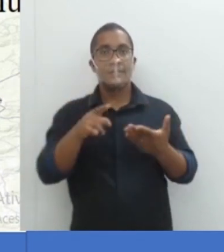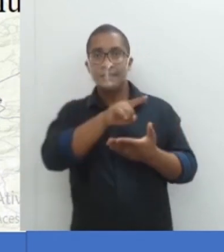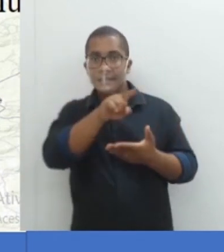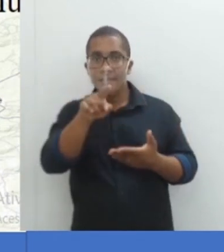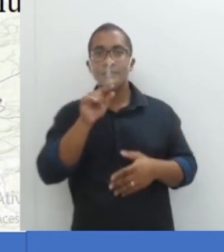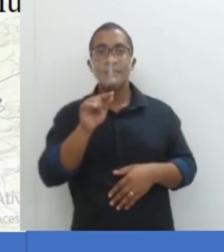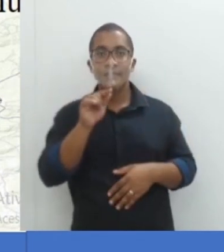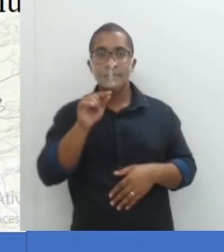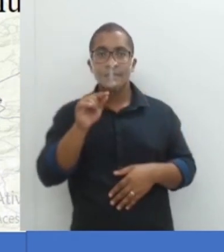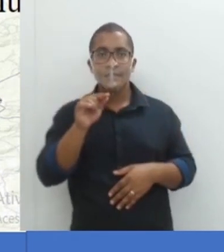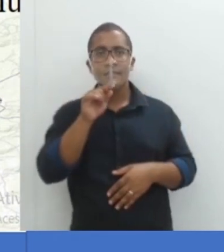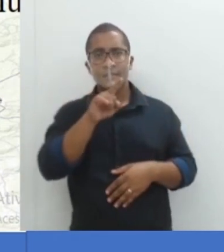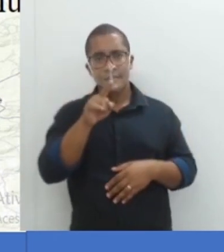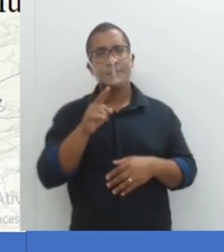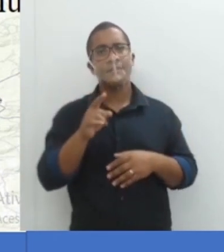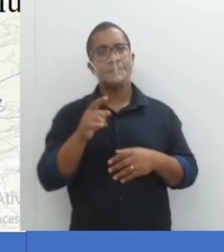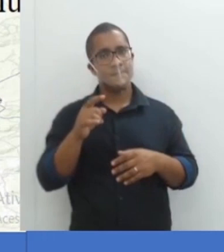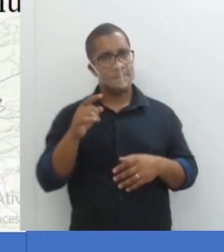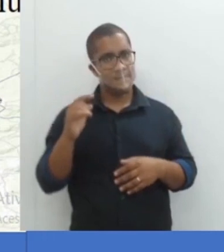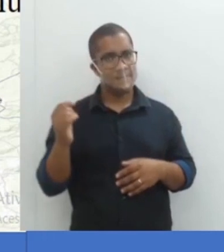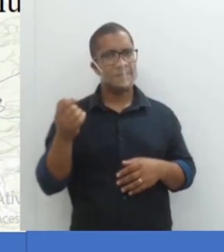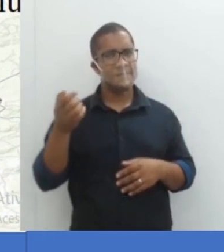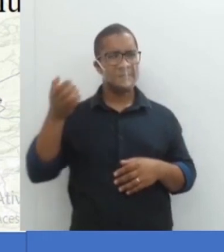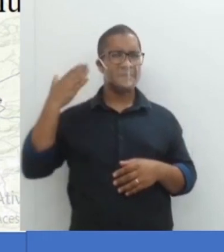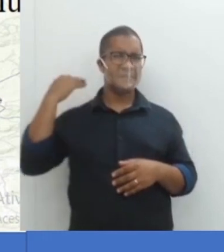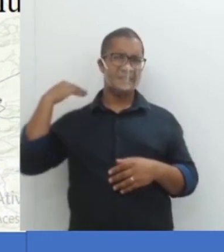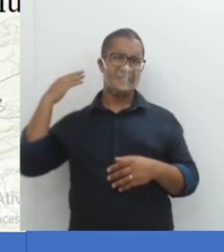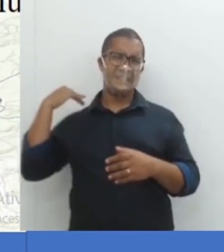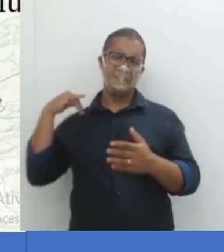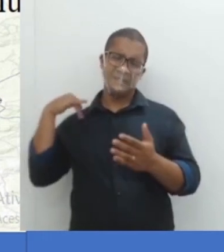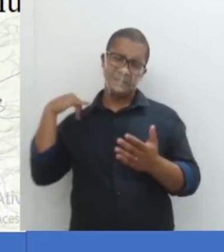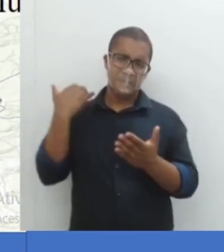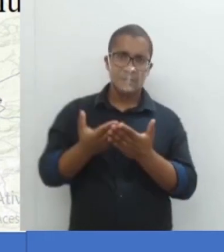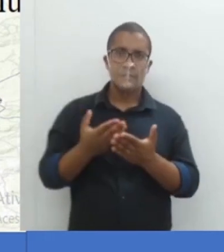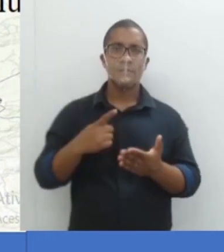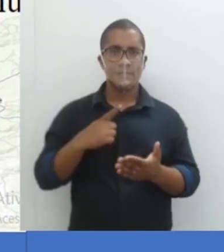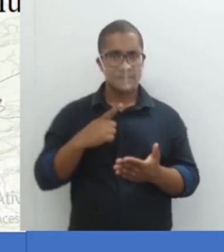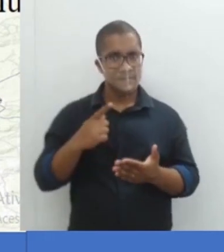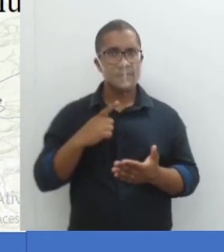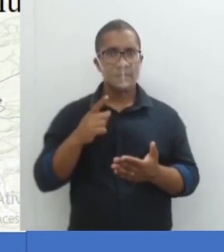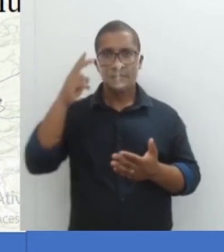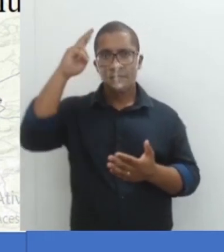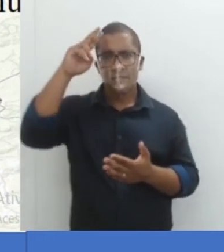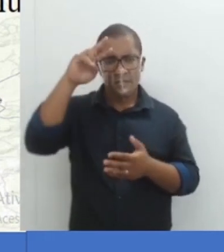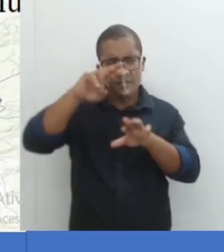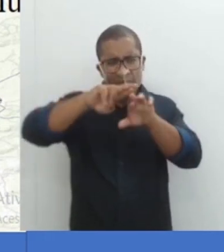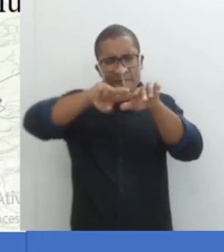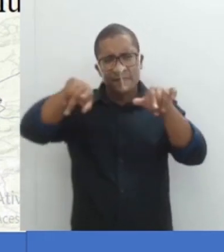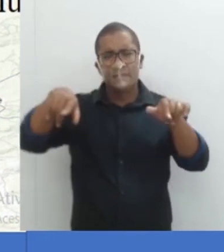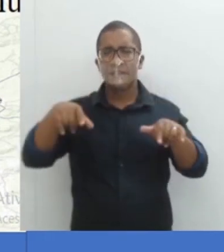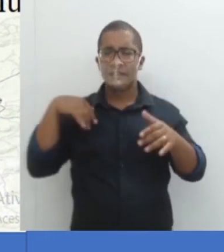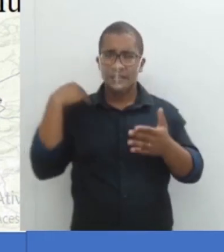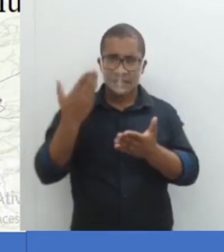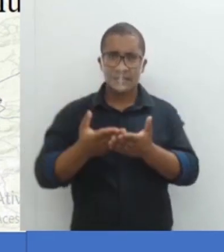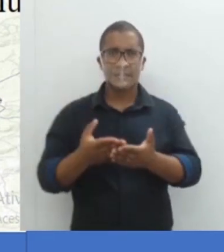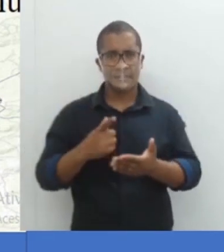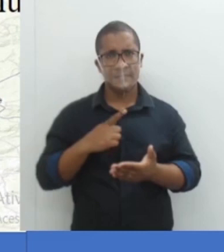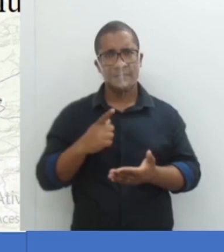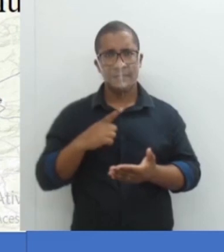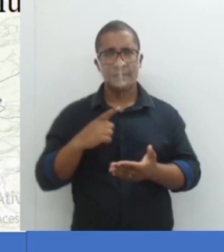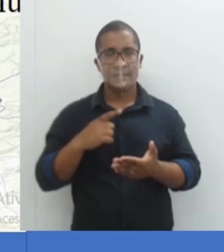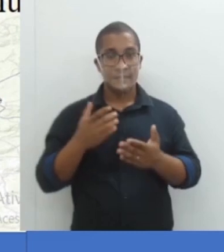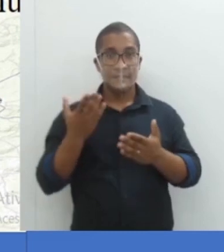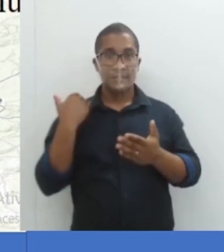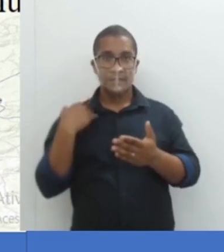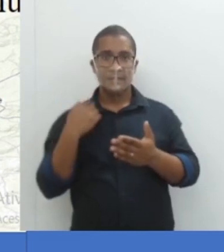são de grandes antepassados e de muitas histórias para contar. Até o começo dos anos 80, não eram